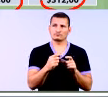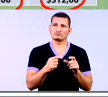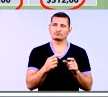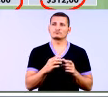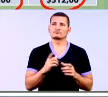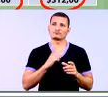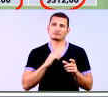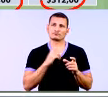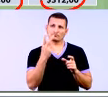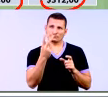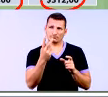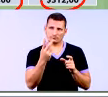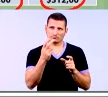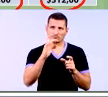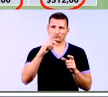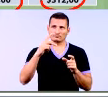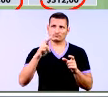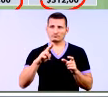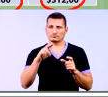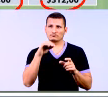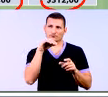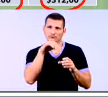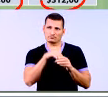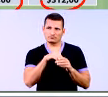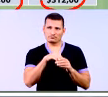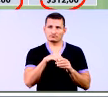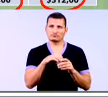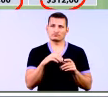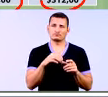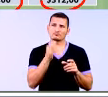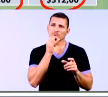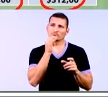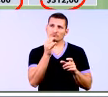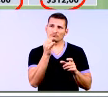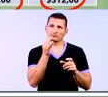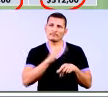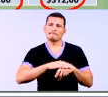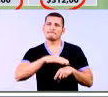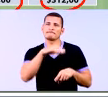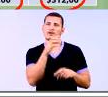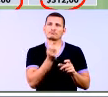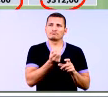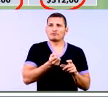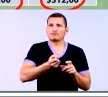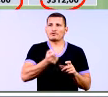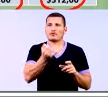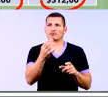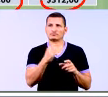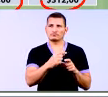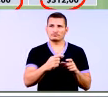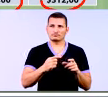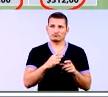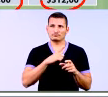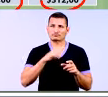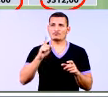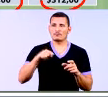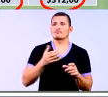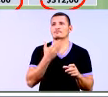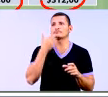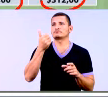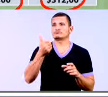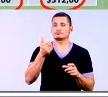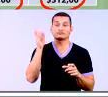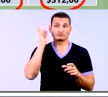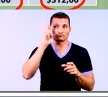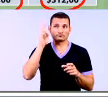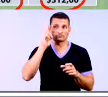2 processadores aqui dentro. Quanto mais núcleos eu tiver, é melhor. Lembrando,